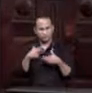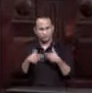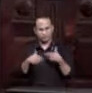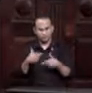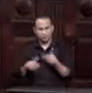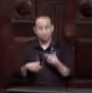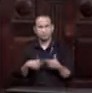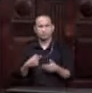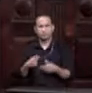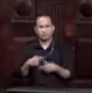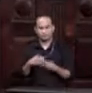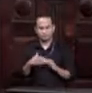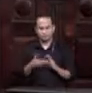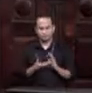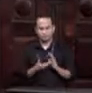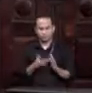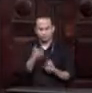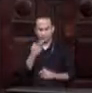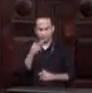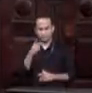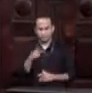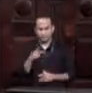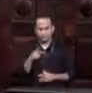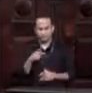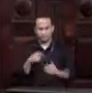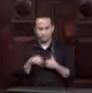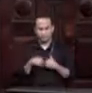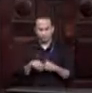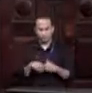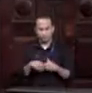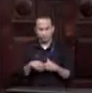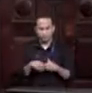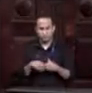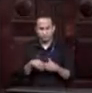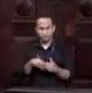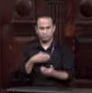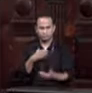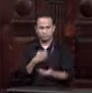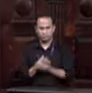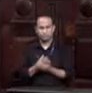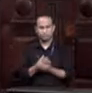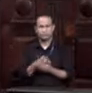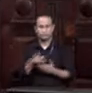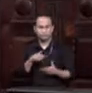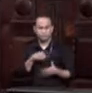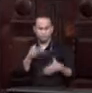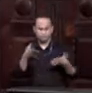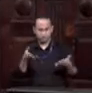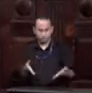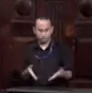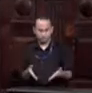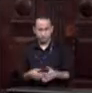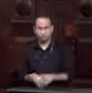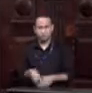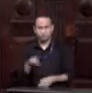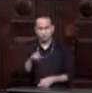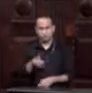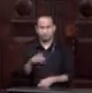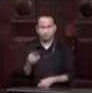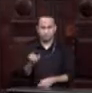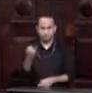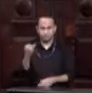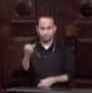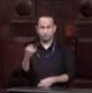parlamento e conduzir o processo à conclusão que chegamos hoje. E aí foi fundamental